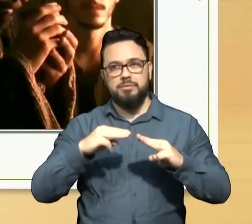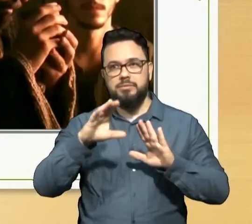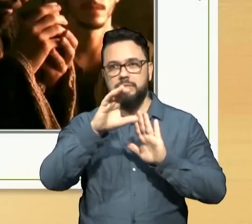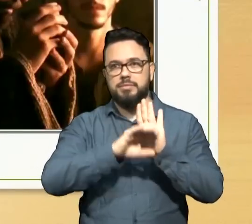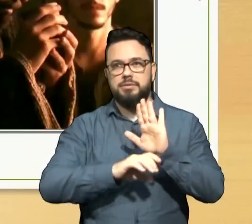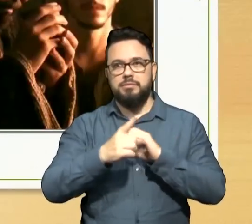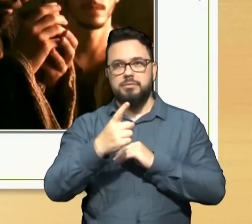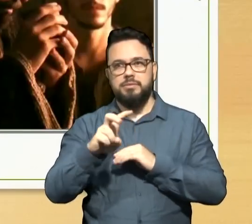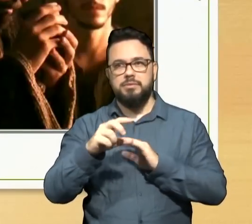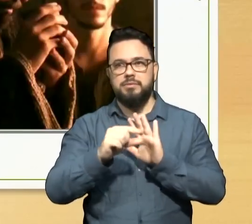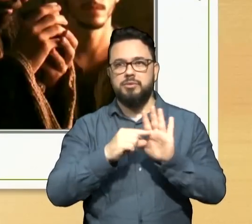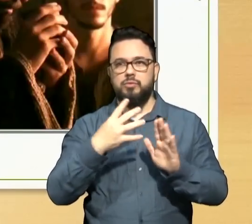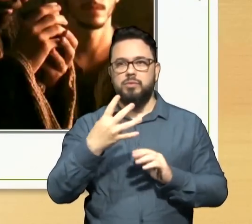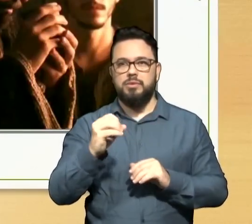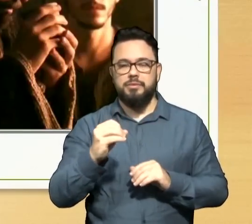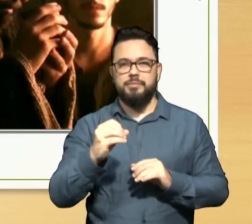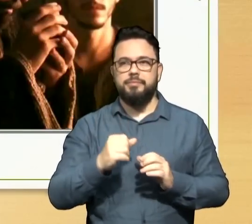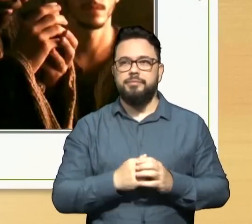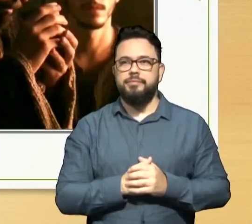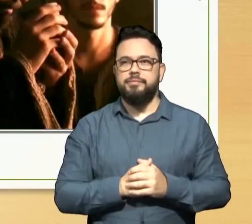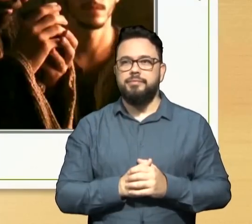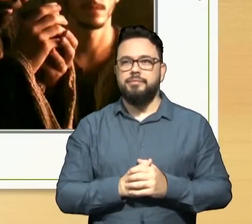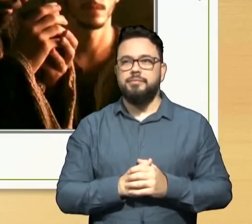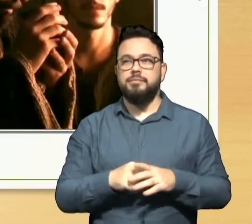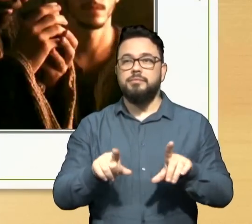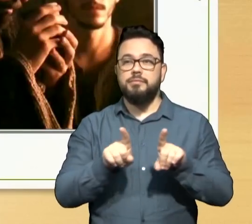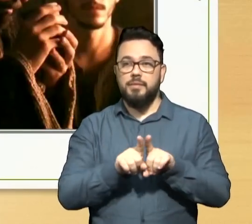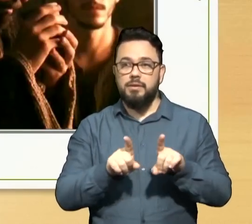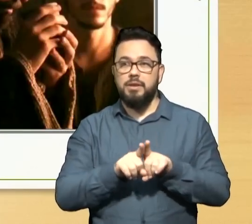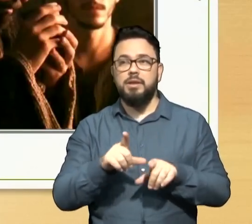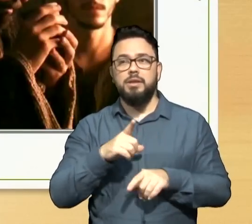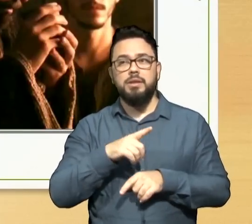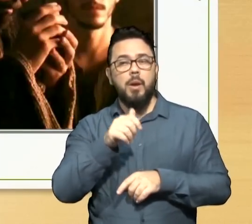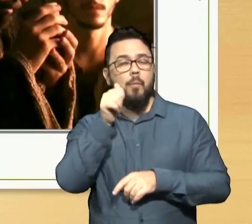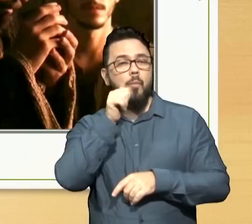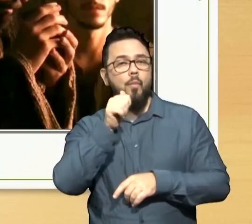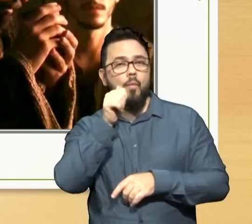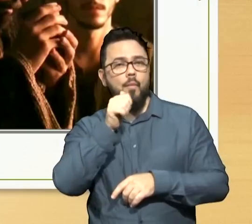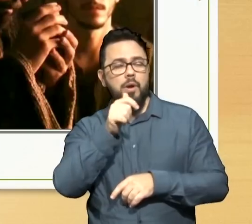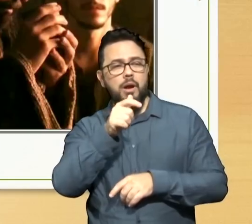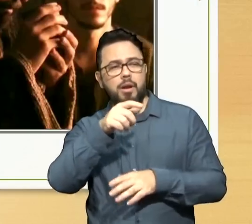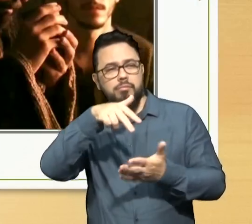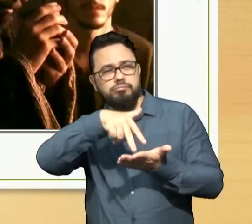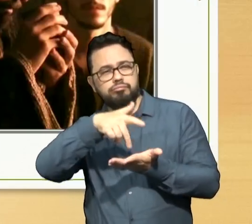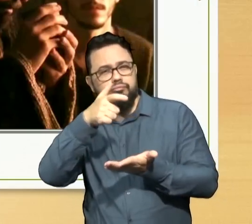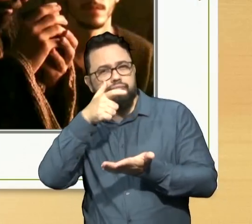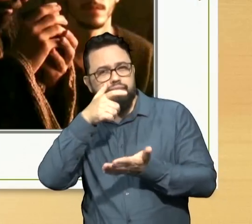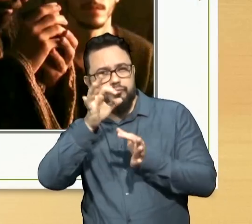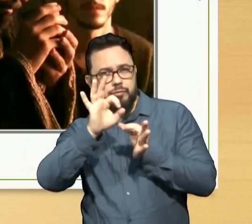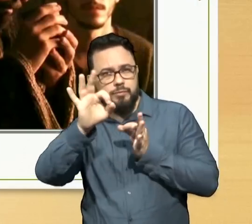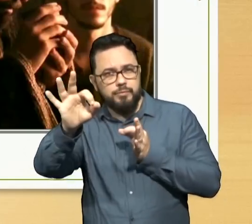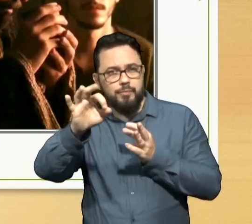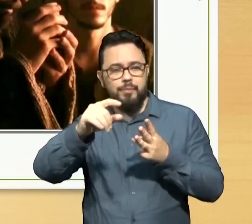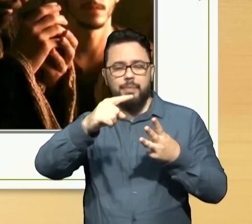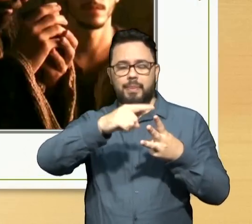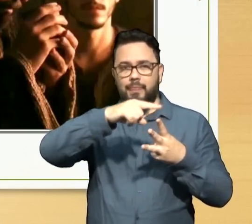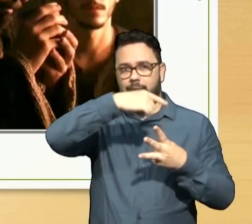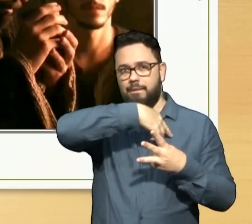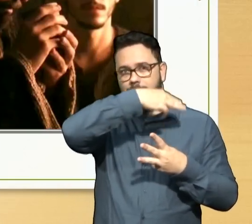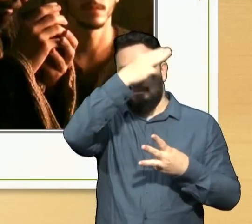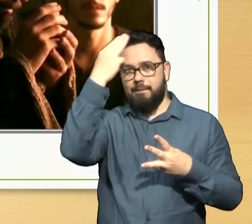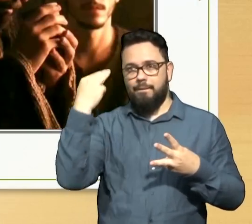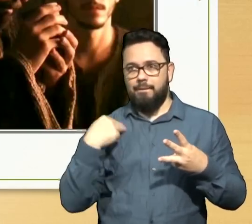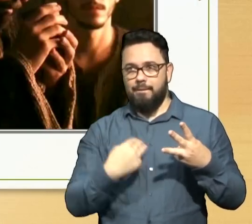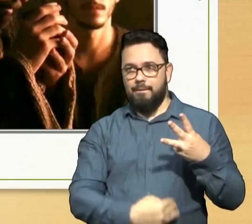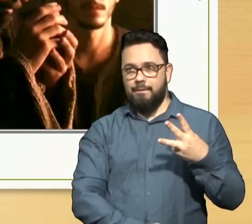mesmo texto diz assim estavam também ali algumas mulheres observando de longe entre elas Maria Madalena coloquei